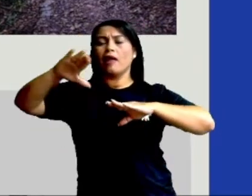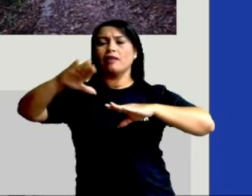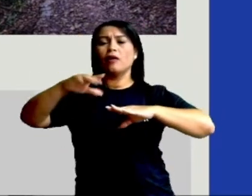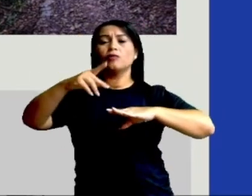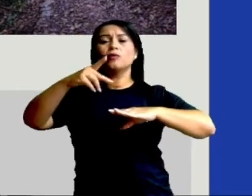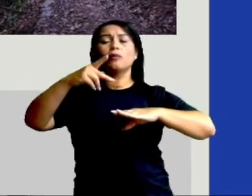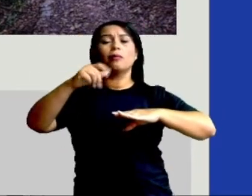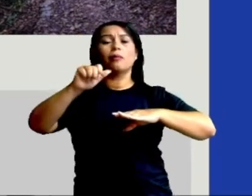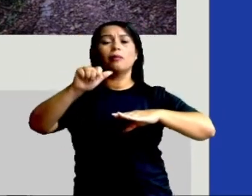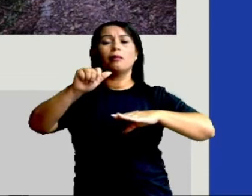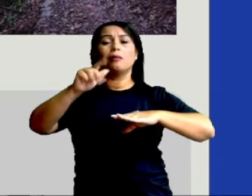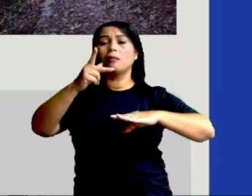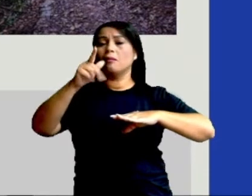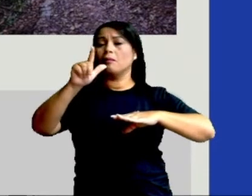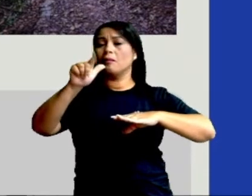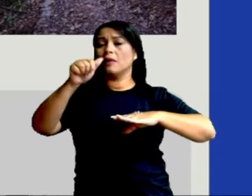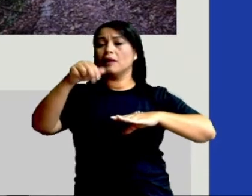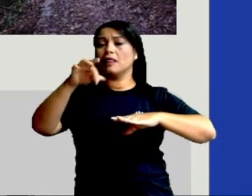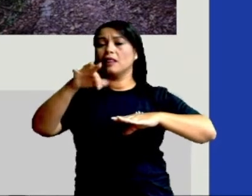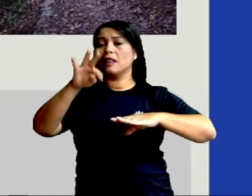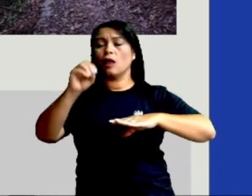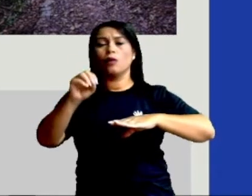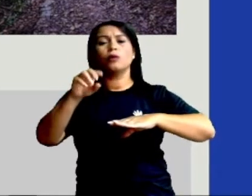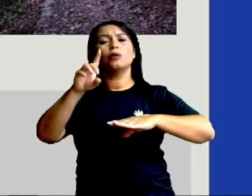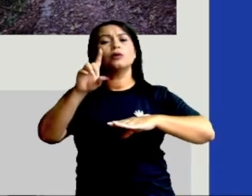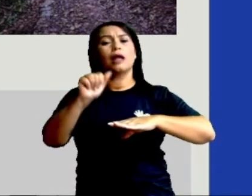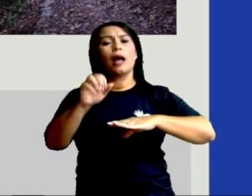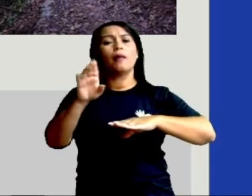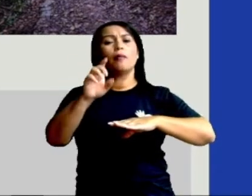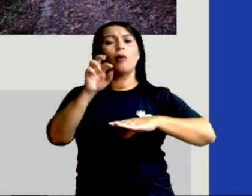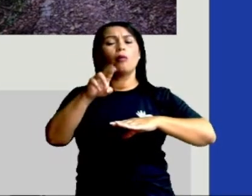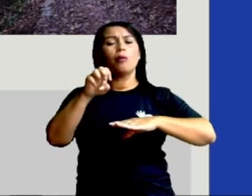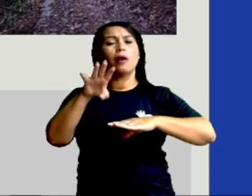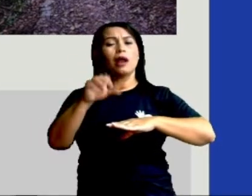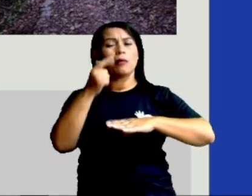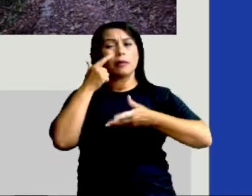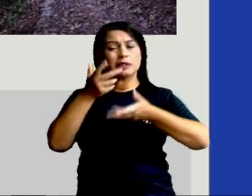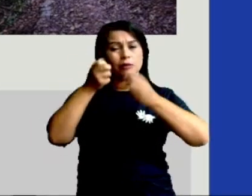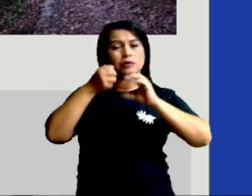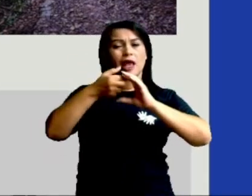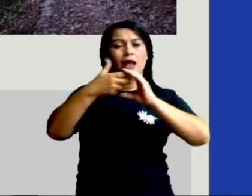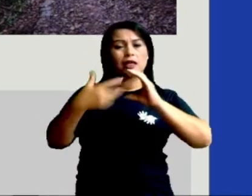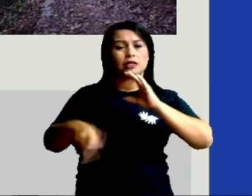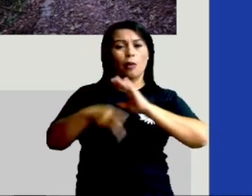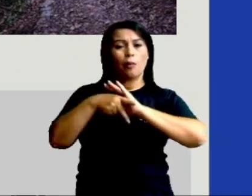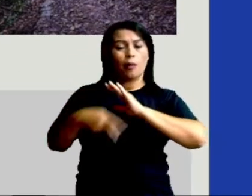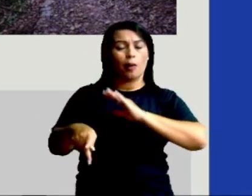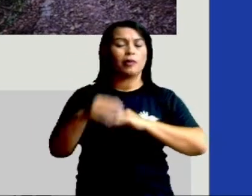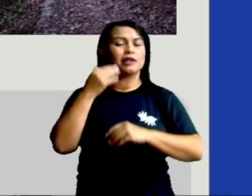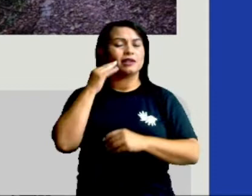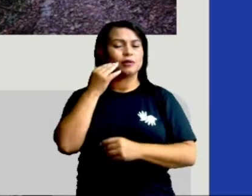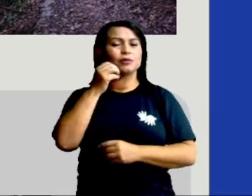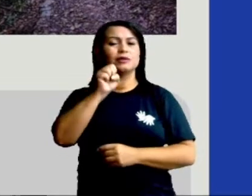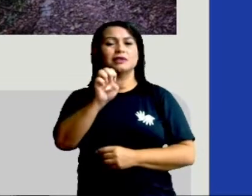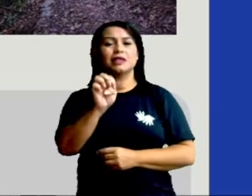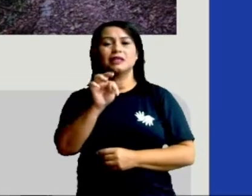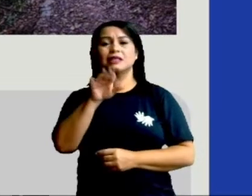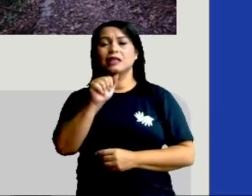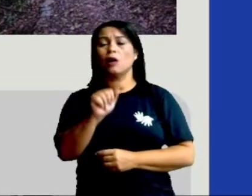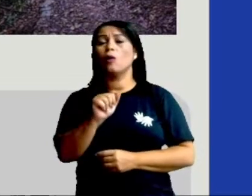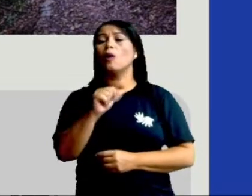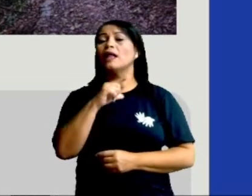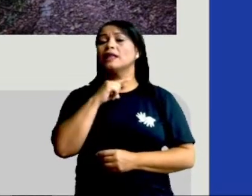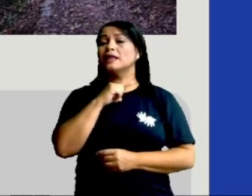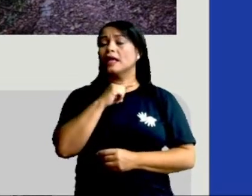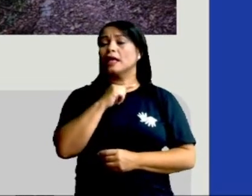tá e a gente já consegue perceber um pouco dessa vegetação que é característica do Sertão o único